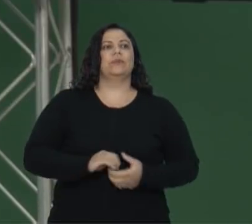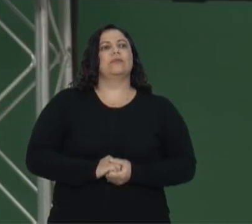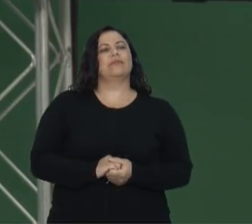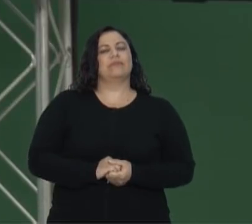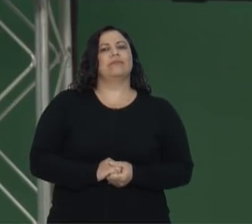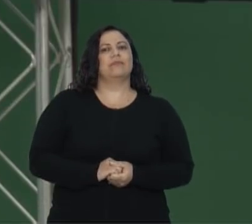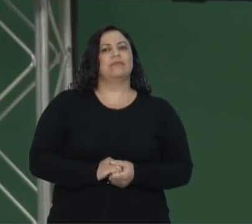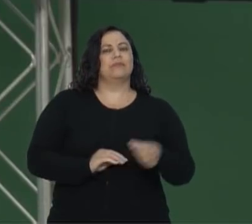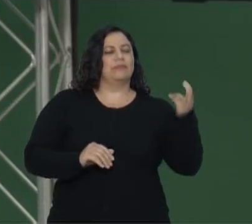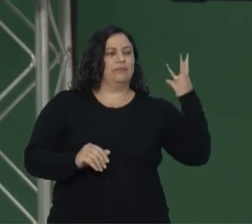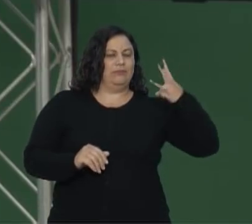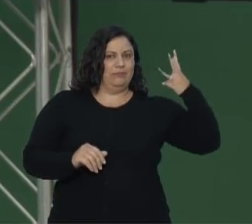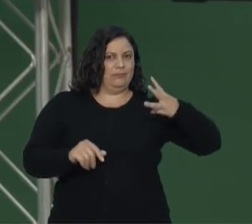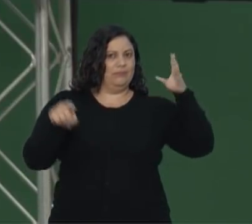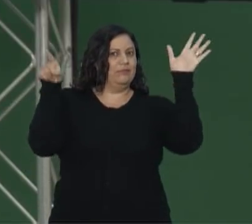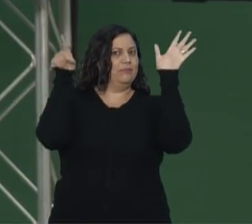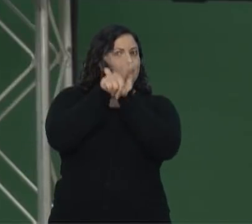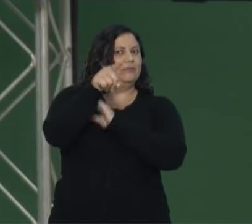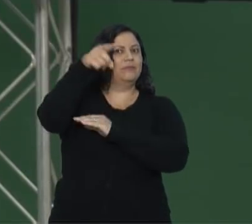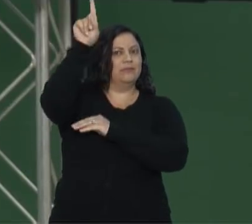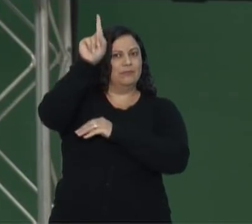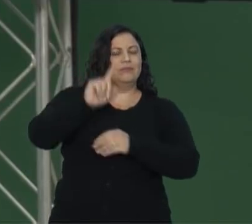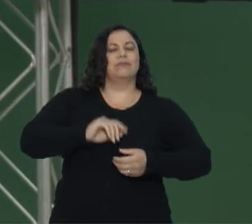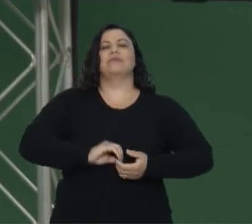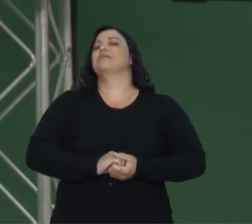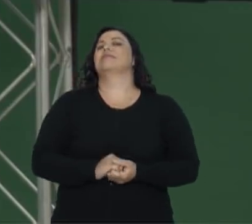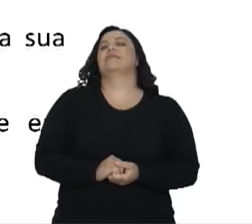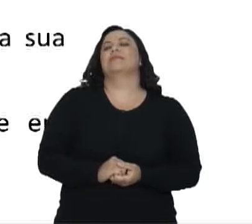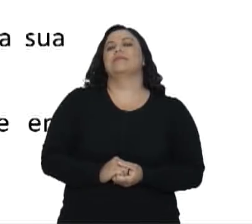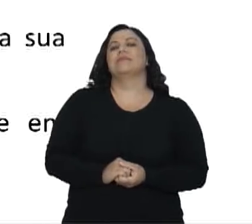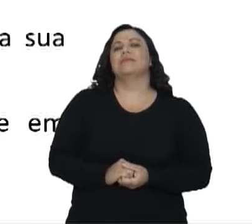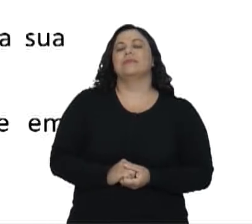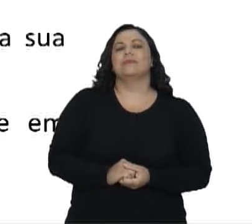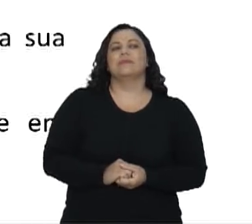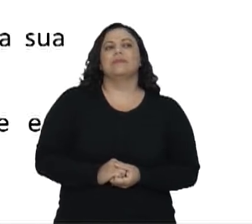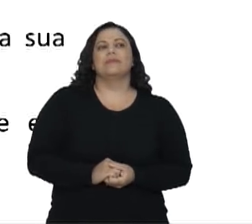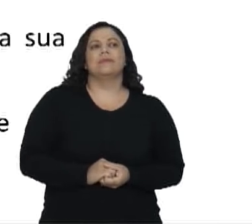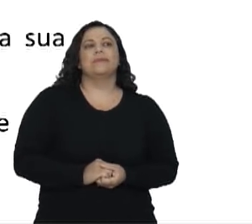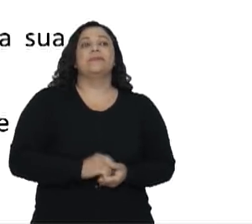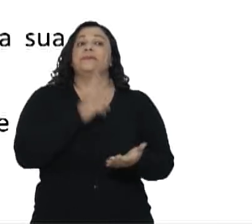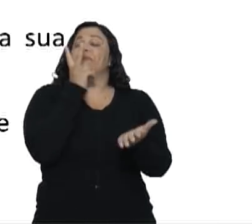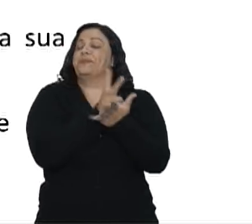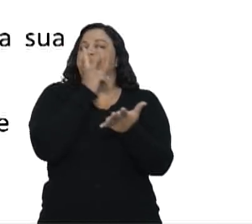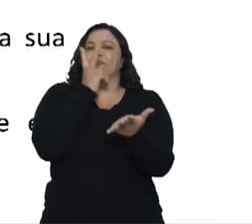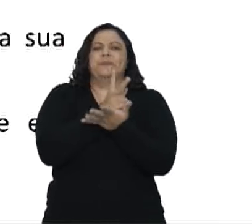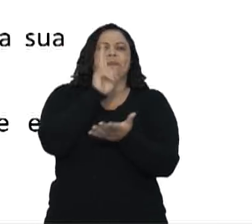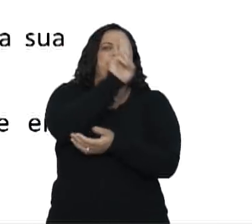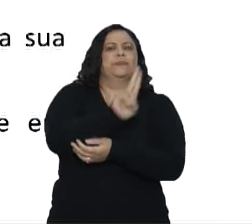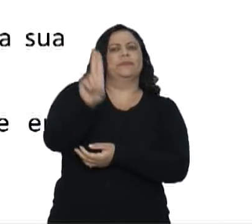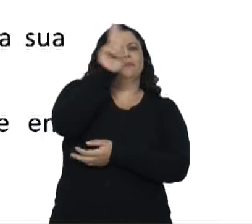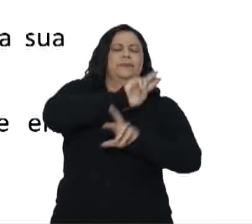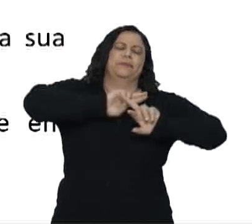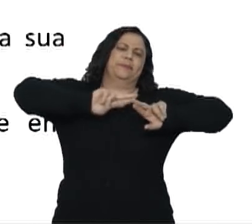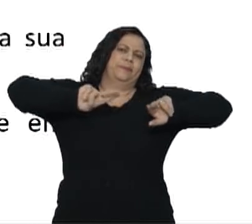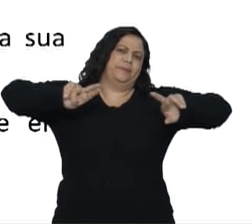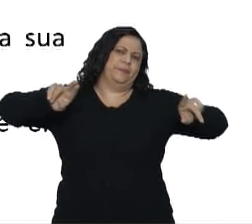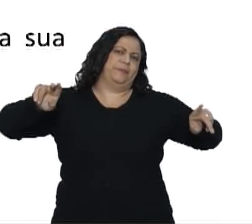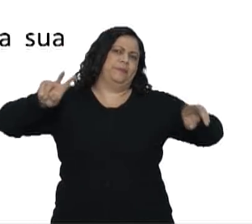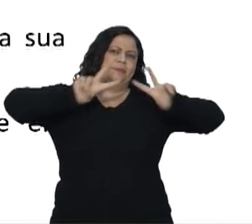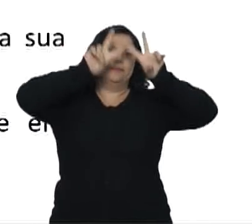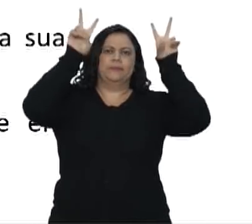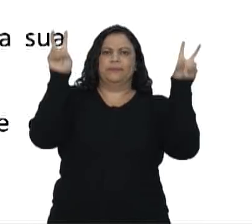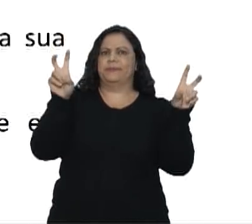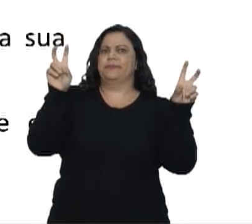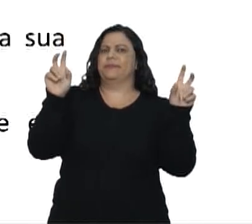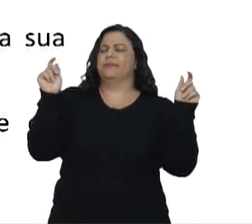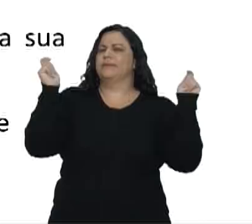para o nosso terceiro e último quiz da aula de hoje? Frequentemente usamos diversos termos sem nos dar conta do